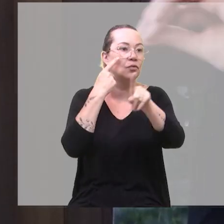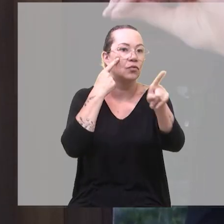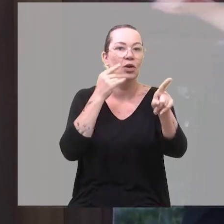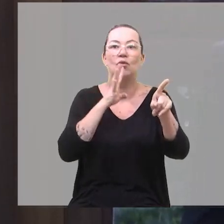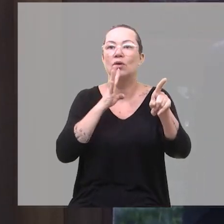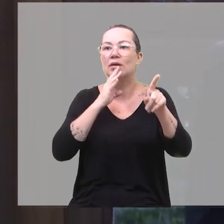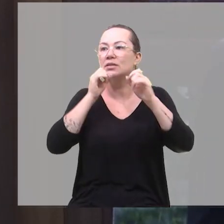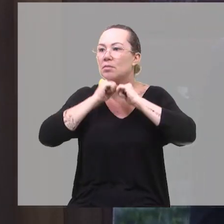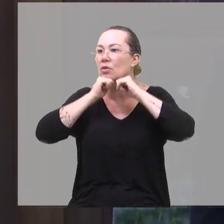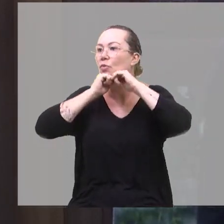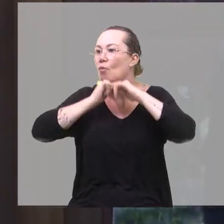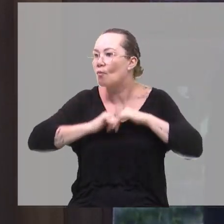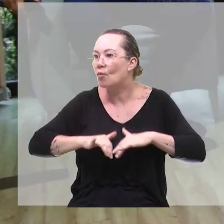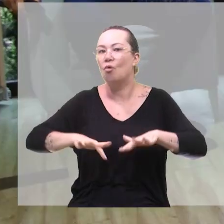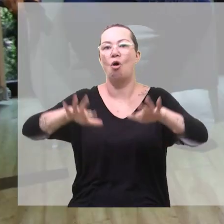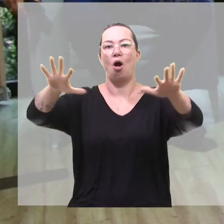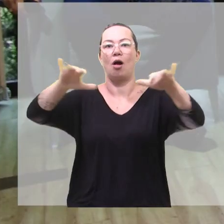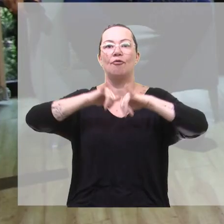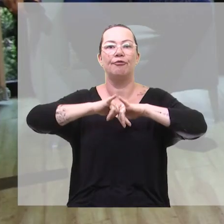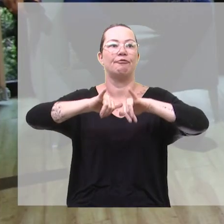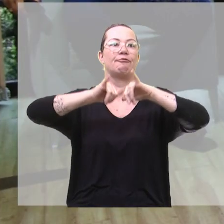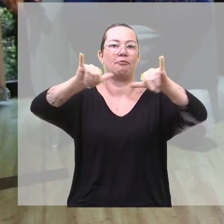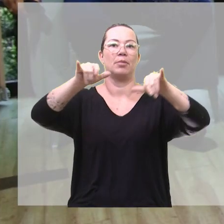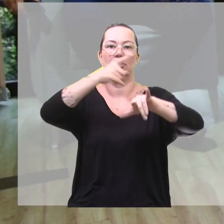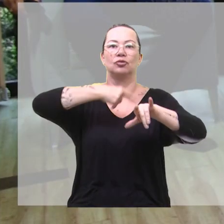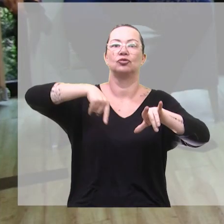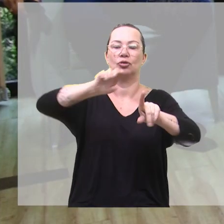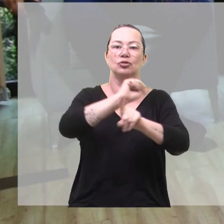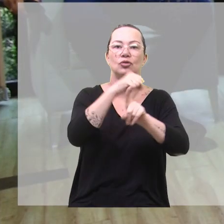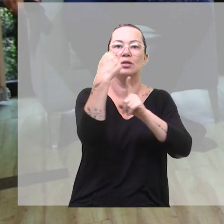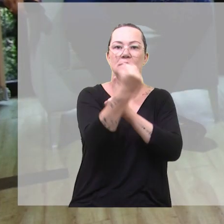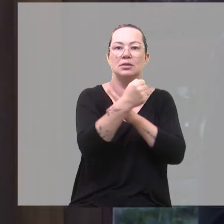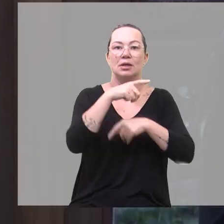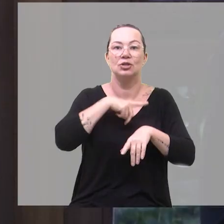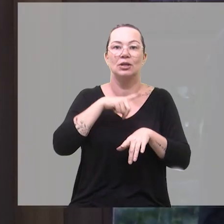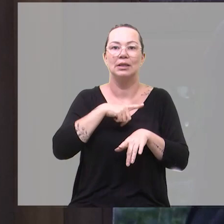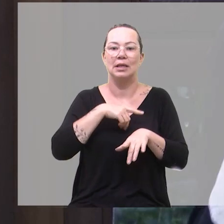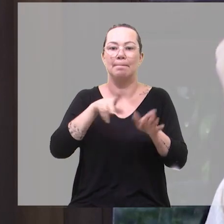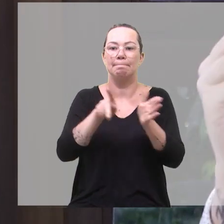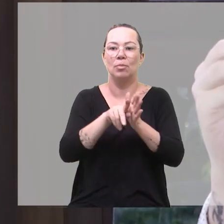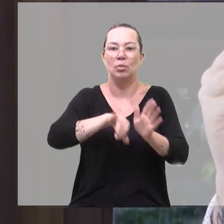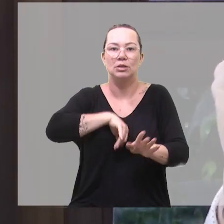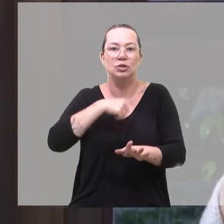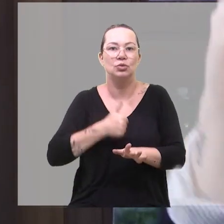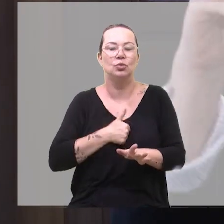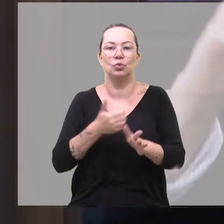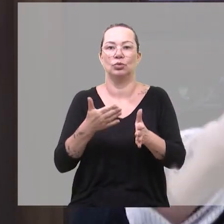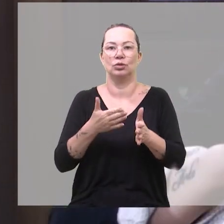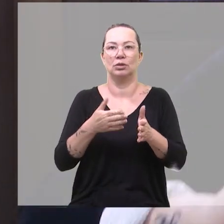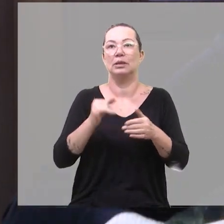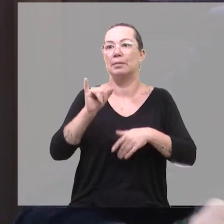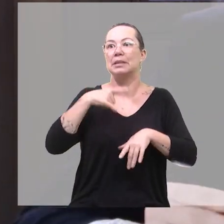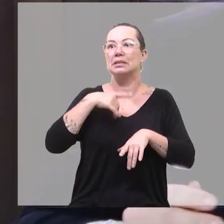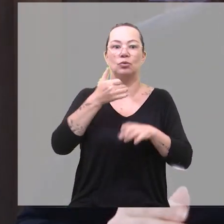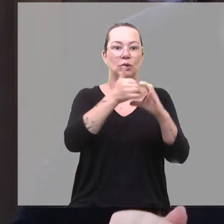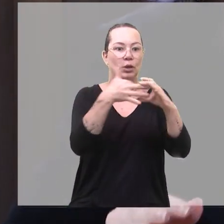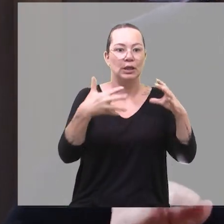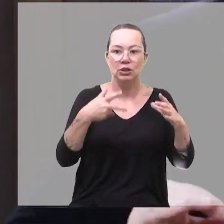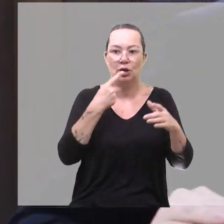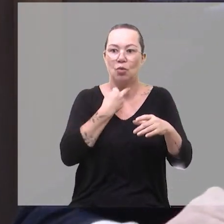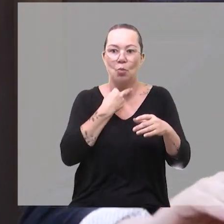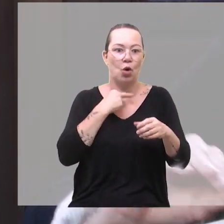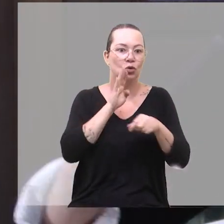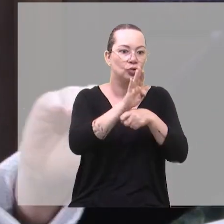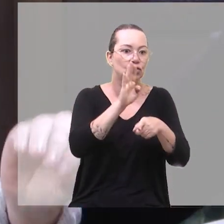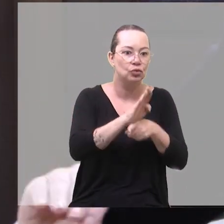vão sair, que estão aqui nos bastidores, disseminar a informação, sim, mas a gente precisa, enquanto sociedade, ter as atitudes mínimas que precisa. E se eu não tenho a característica para ser